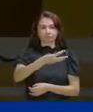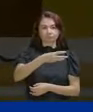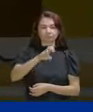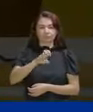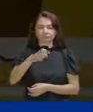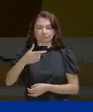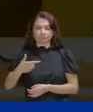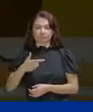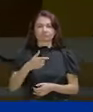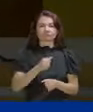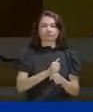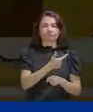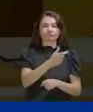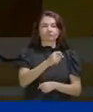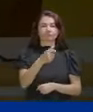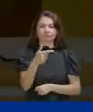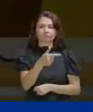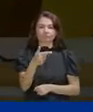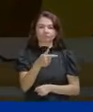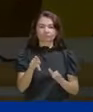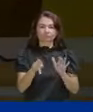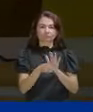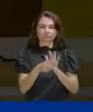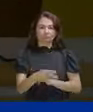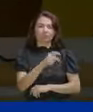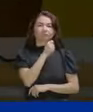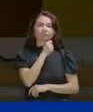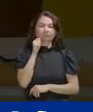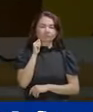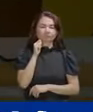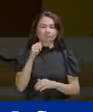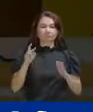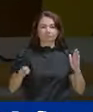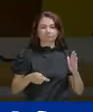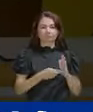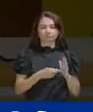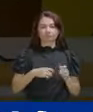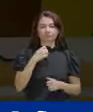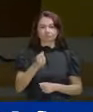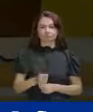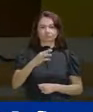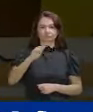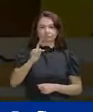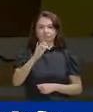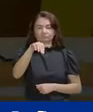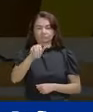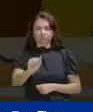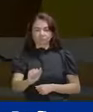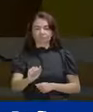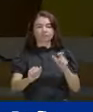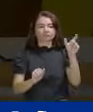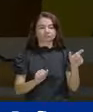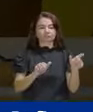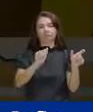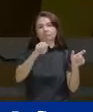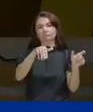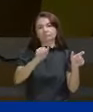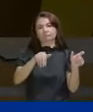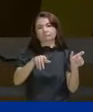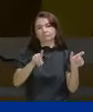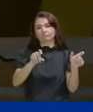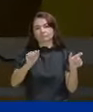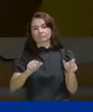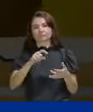52 de 2022, origem Macapá, relatora juíza Tina Souza, interessada Amanda Cavalcante